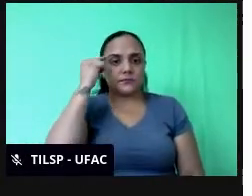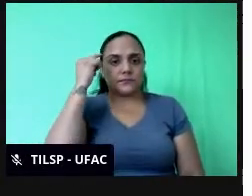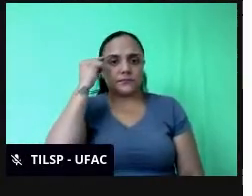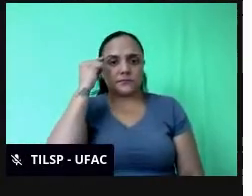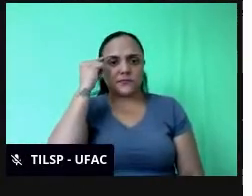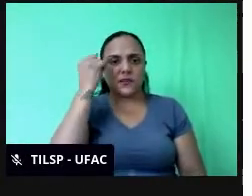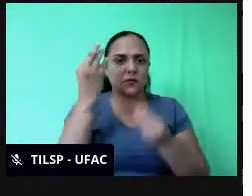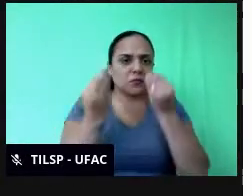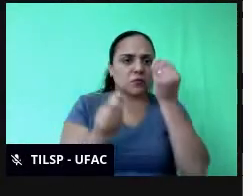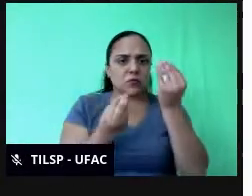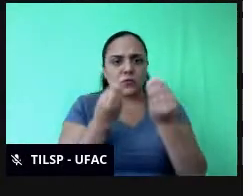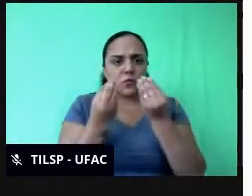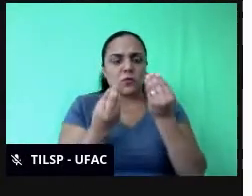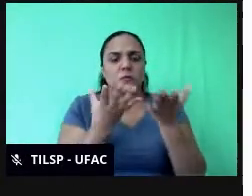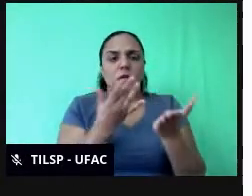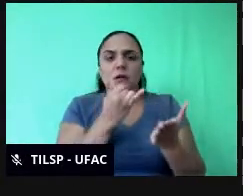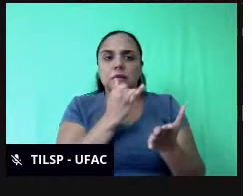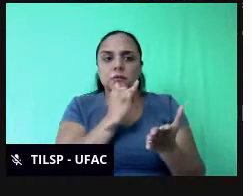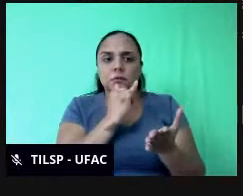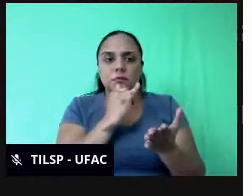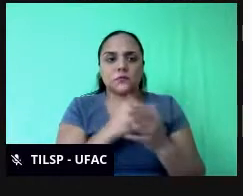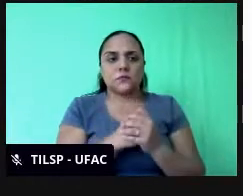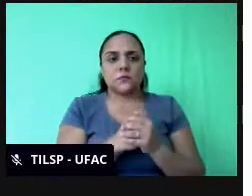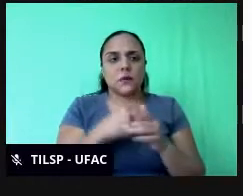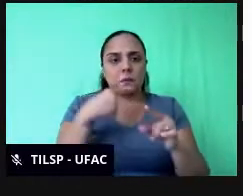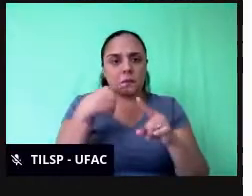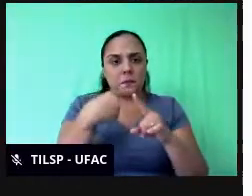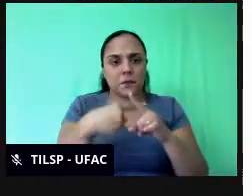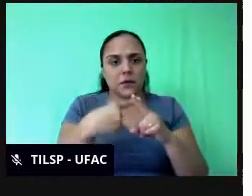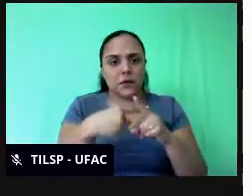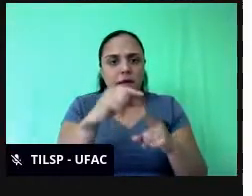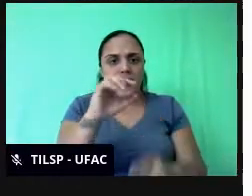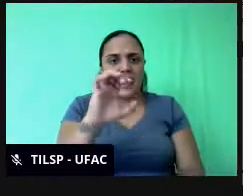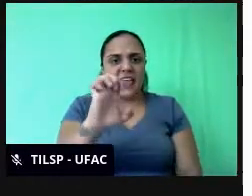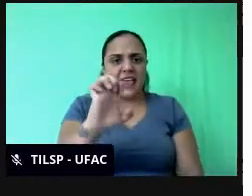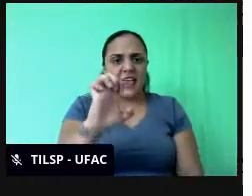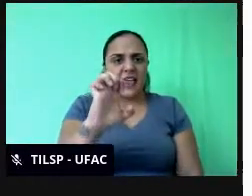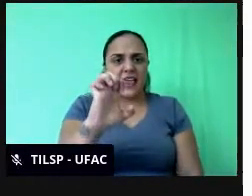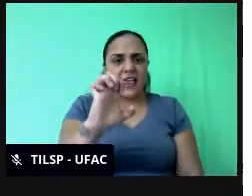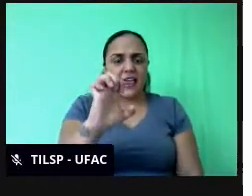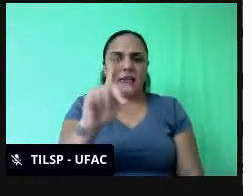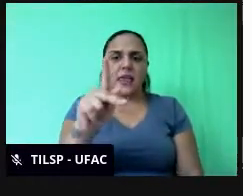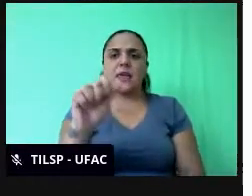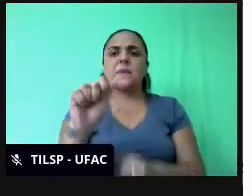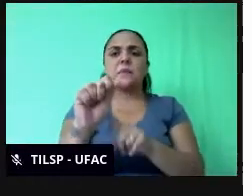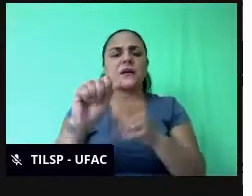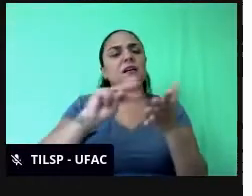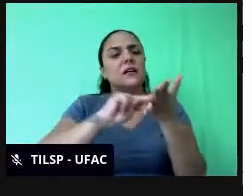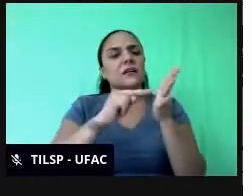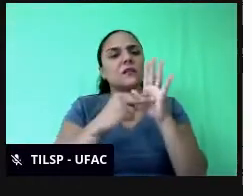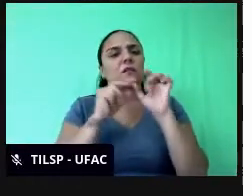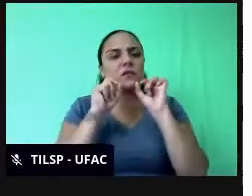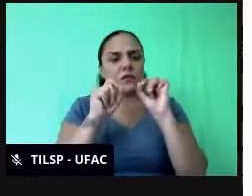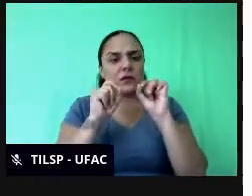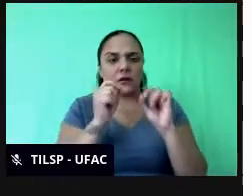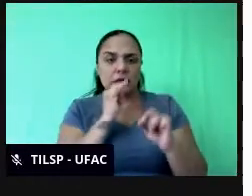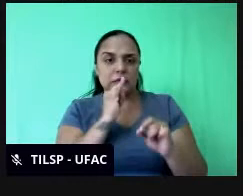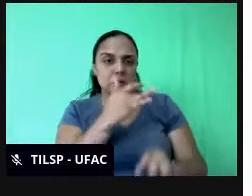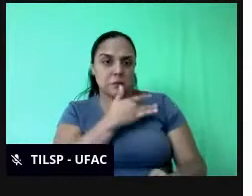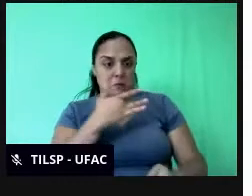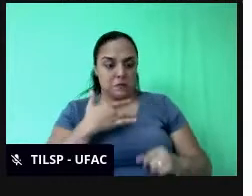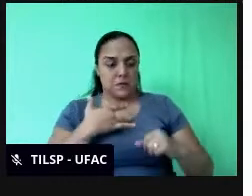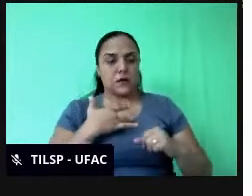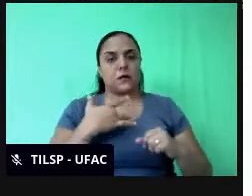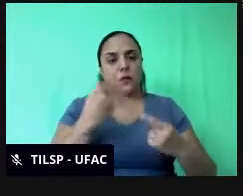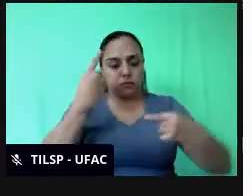em ALA e EPA, por quê, gente? O EPA é que vai ser, o EPA e DHA que vão ser as formas mais ativas no organismo. Então,